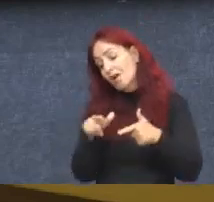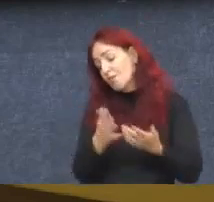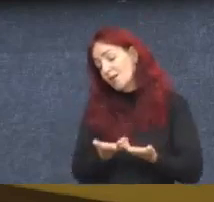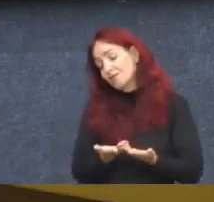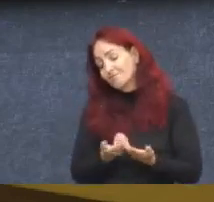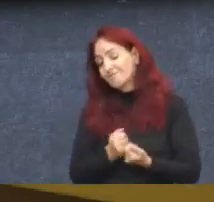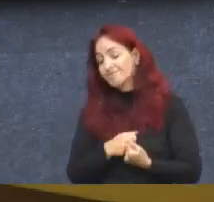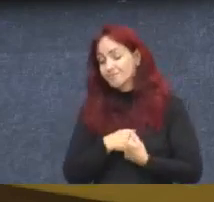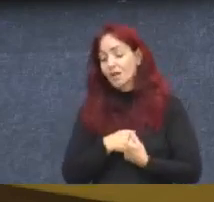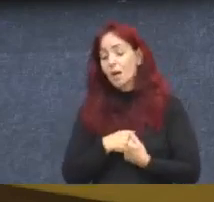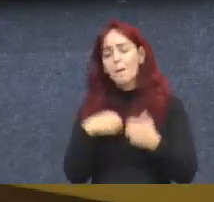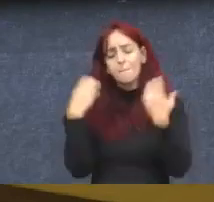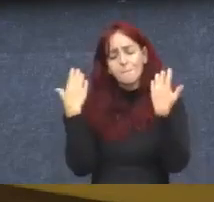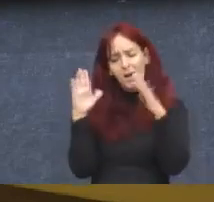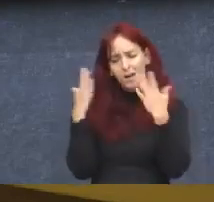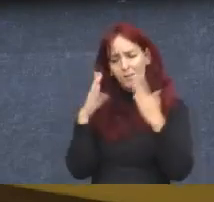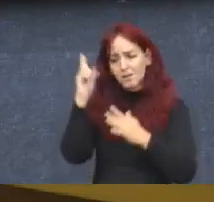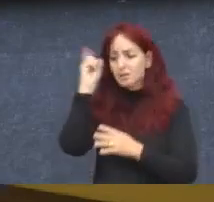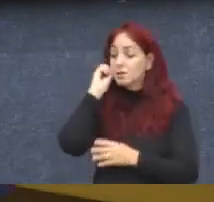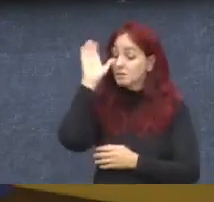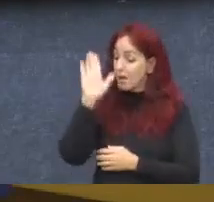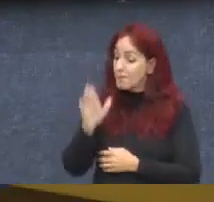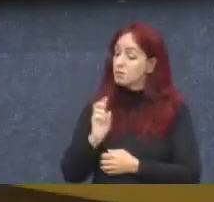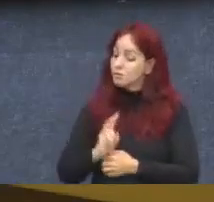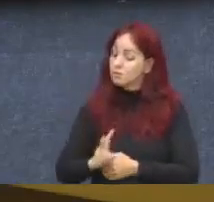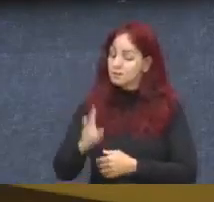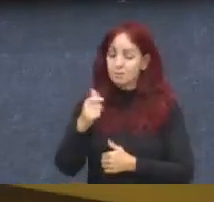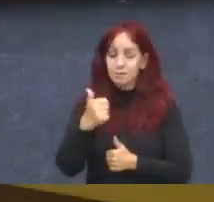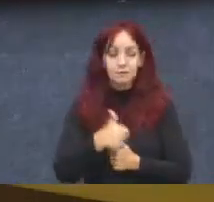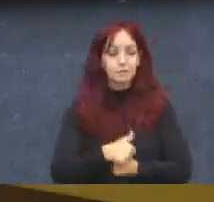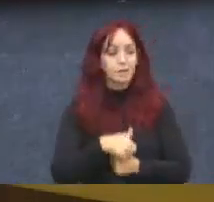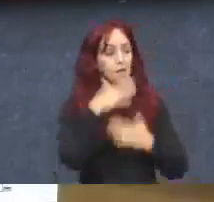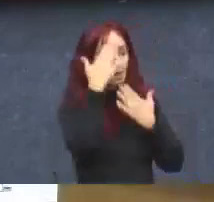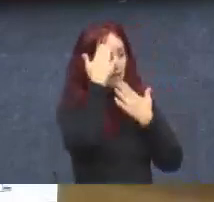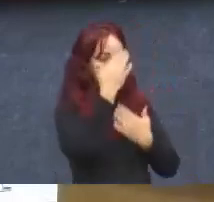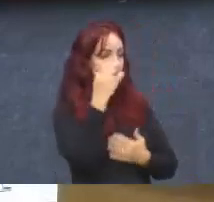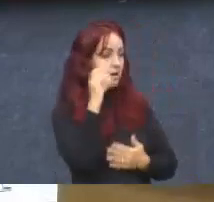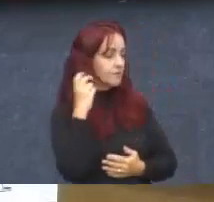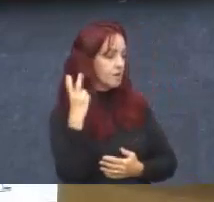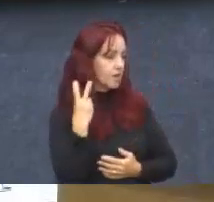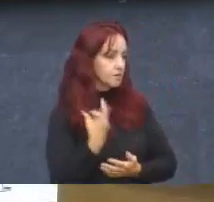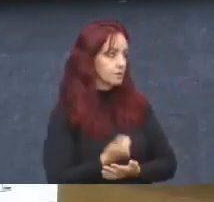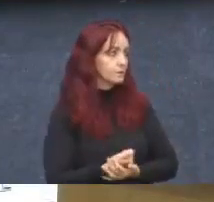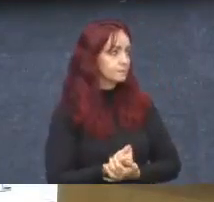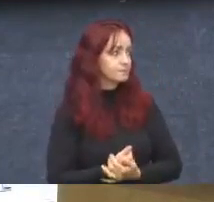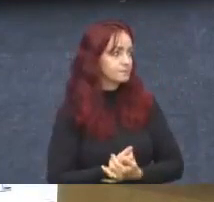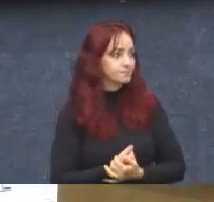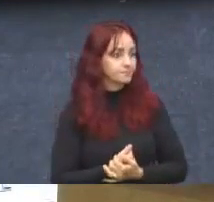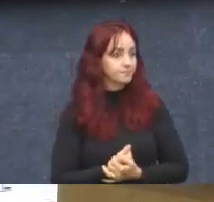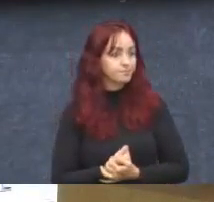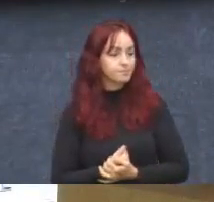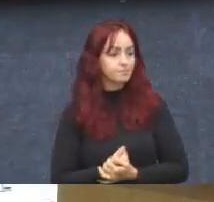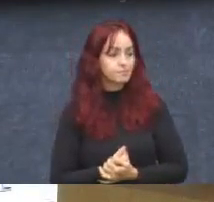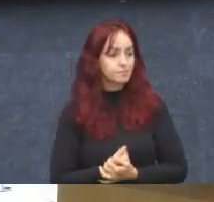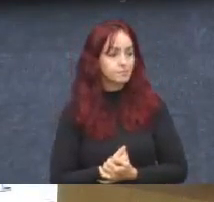sempre. Então, parabéns e que Deus te abençoe nessa empreitada. Muito obrigado, vereador Irlan. Muito obrigado. Vereador Vanderlei.